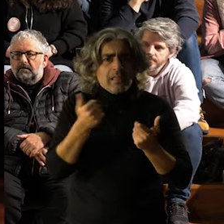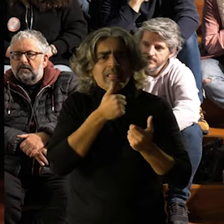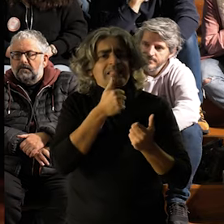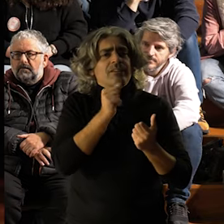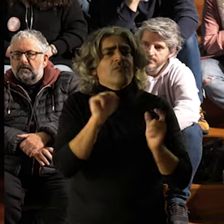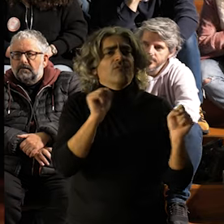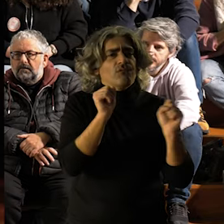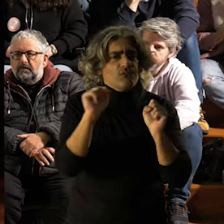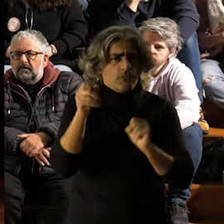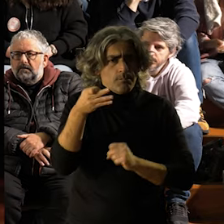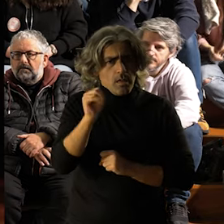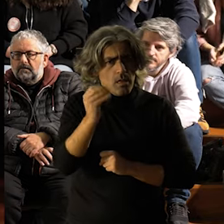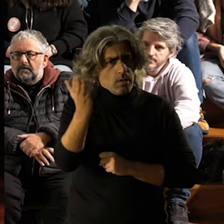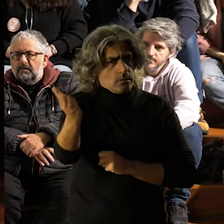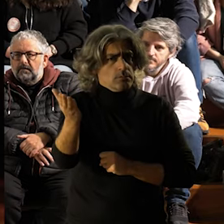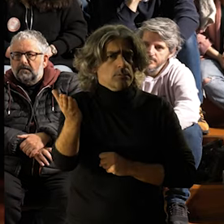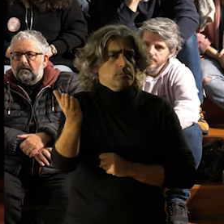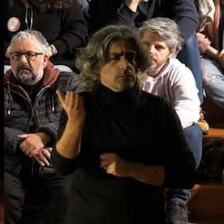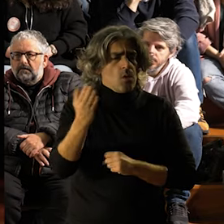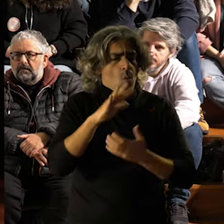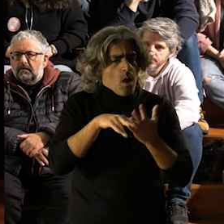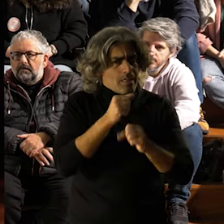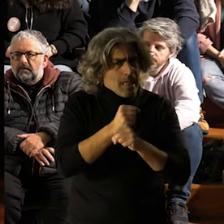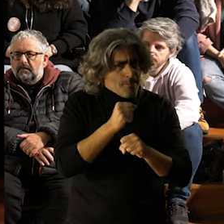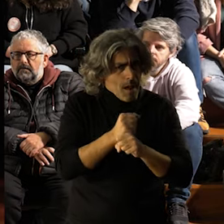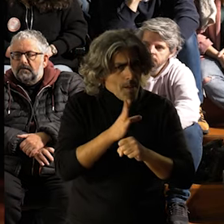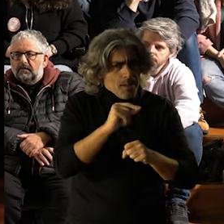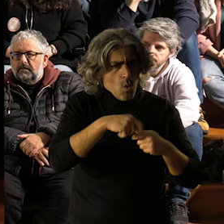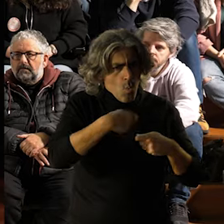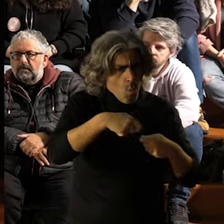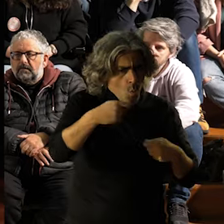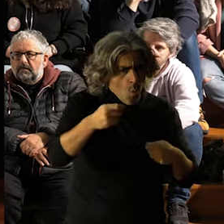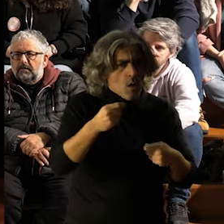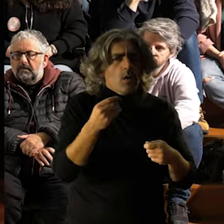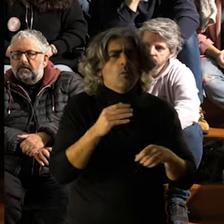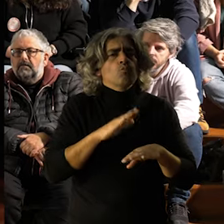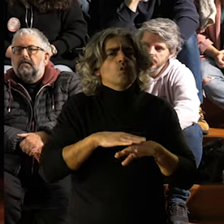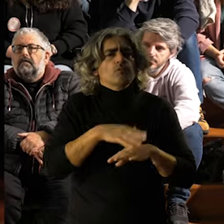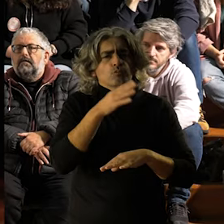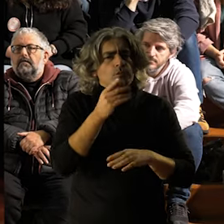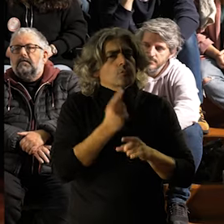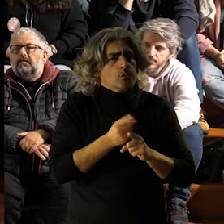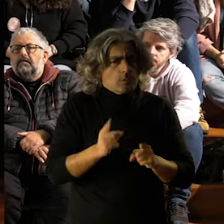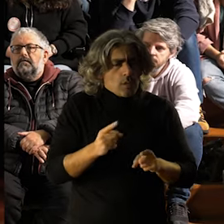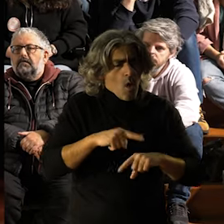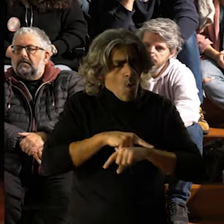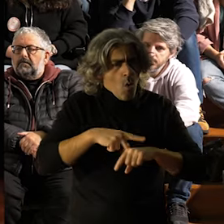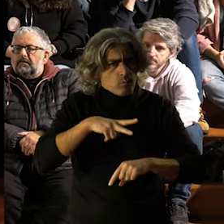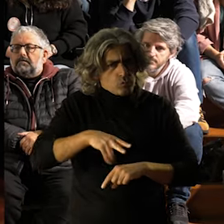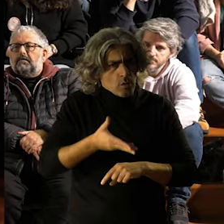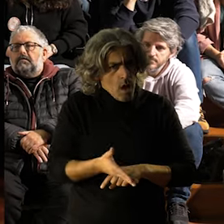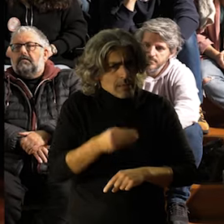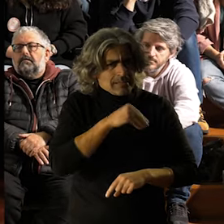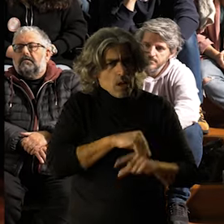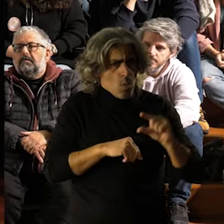Partido Socialista. Não há nada que explique os horários de trabalho cada vez mais longos. Não há nada que explique se trabalhe tantas horas em Portugal com tão